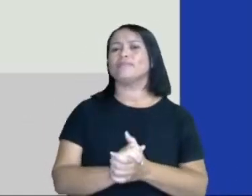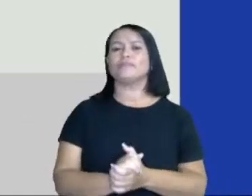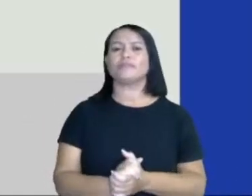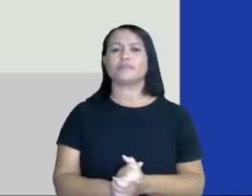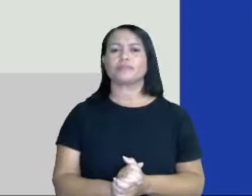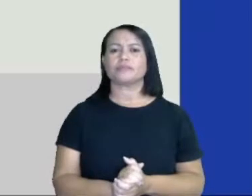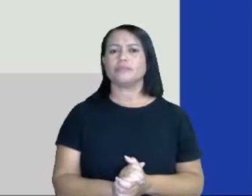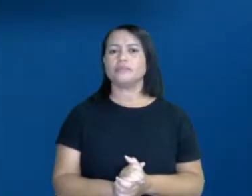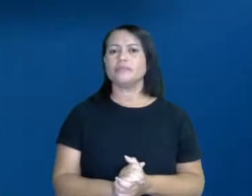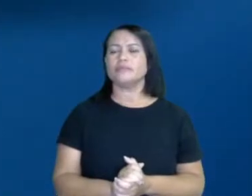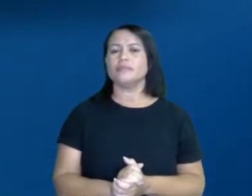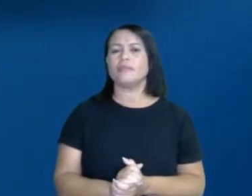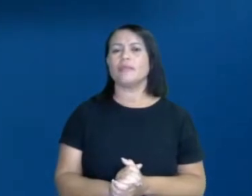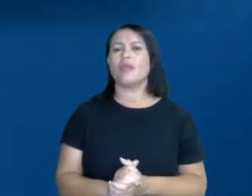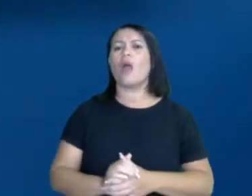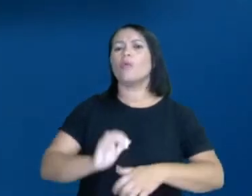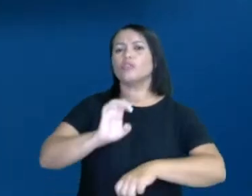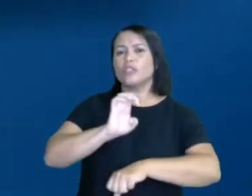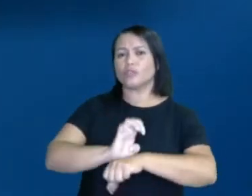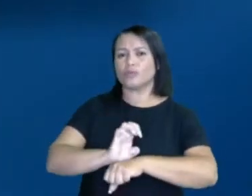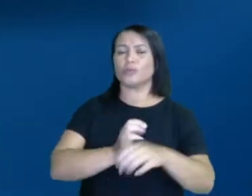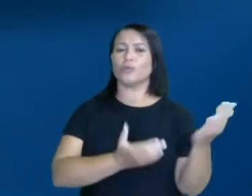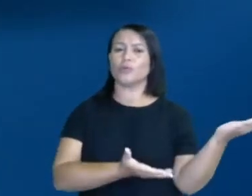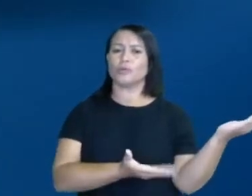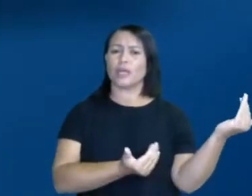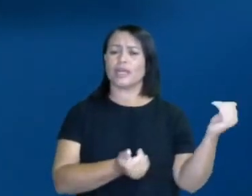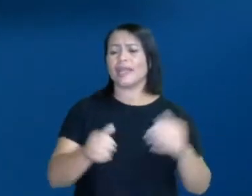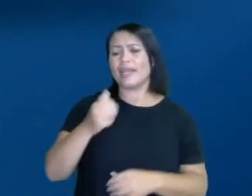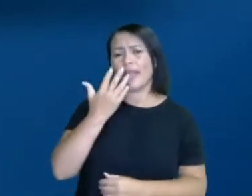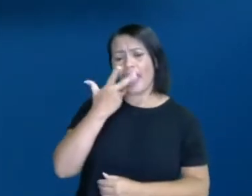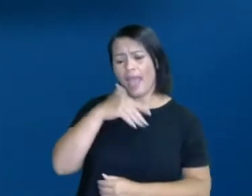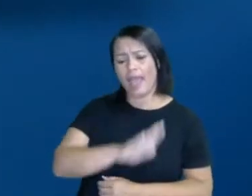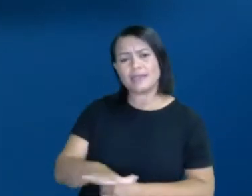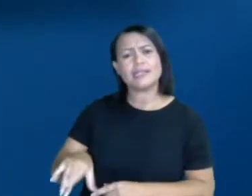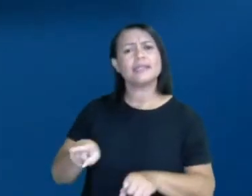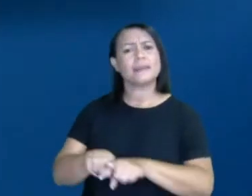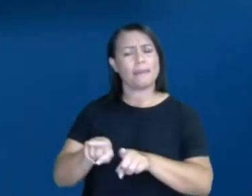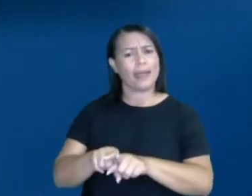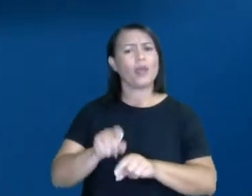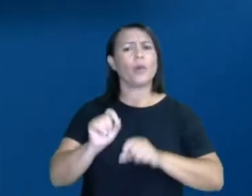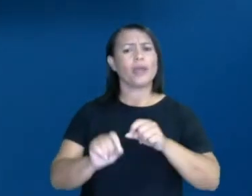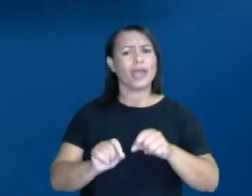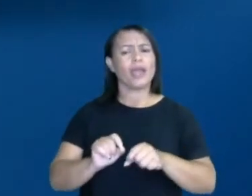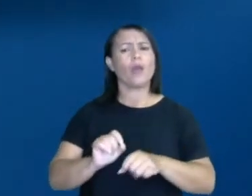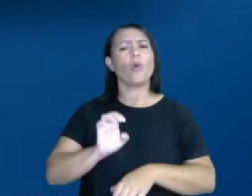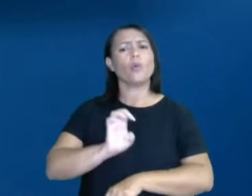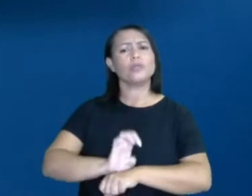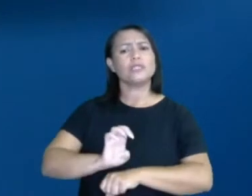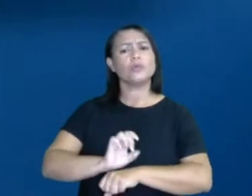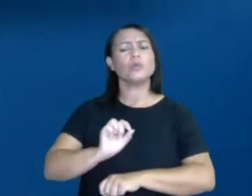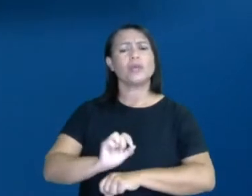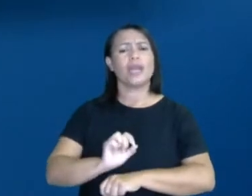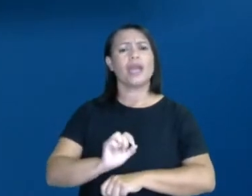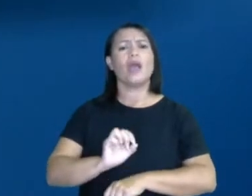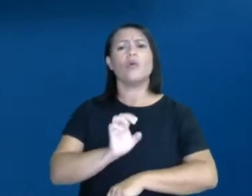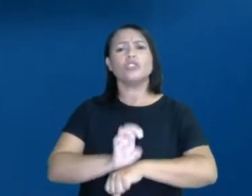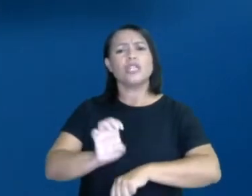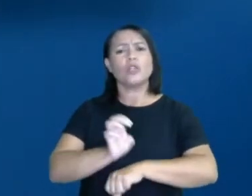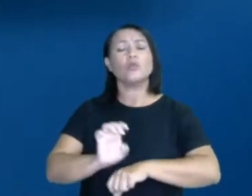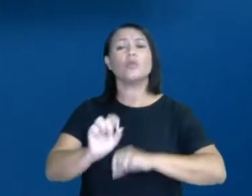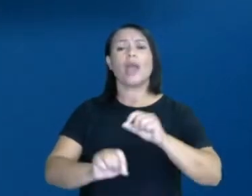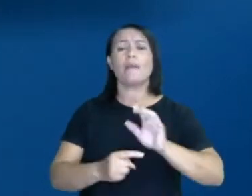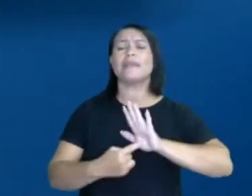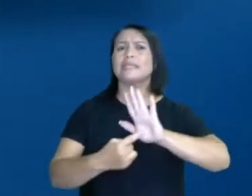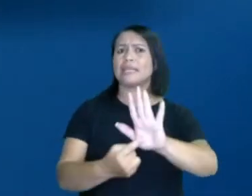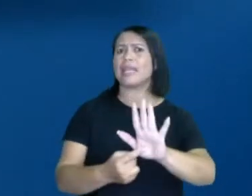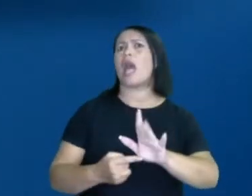tá? Estatuto da Criança e do Adolescente. O Estatuto da Criança e do Adolescente, ele vai apresentar normas, ele